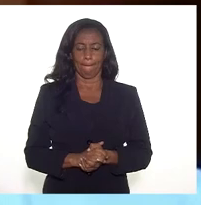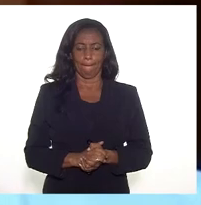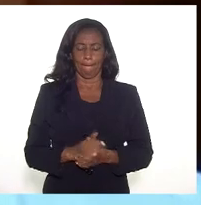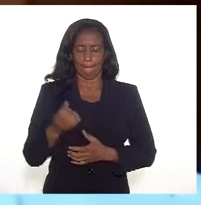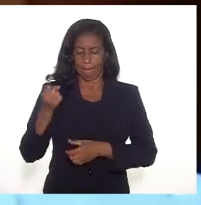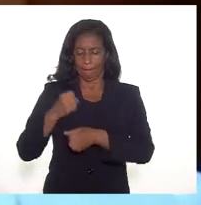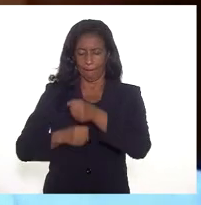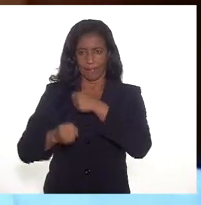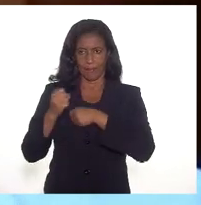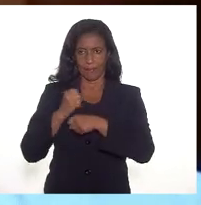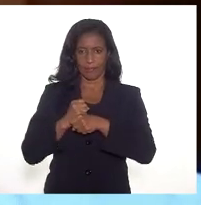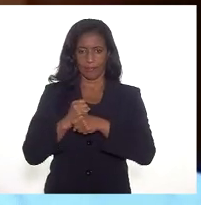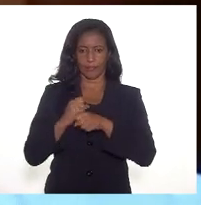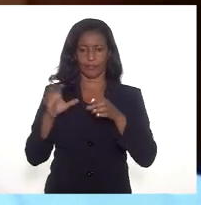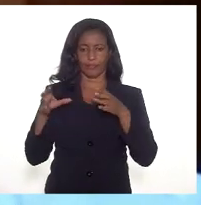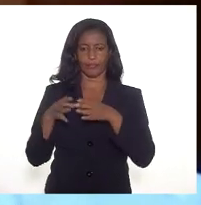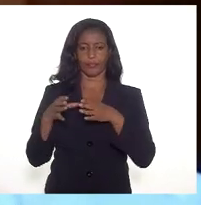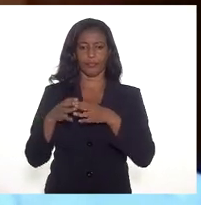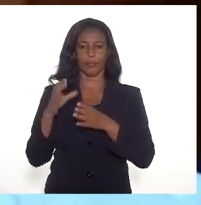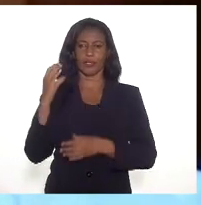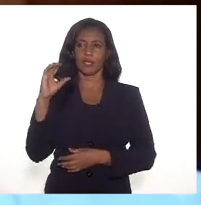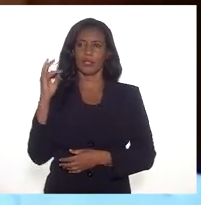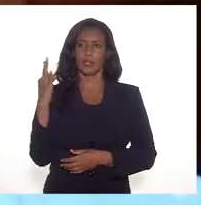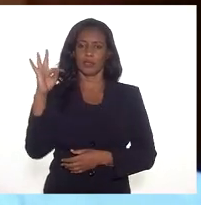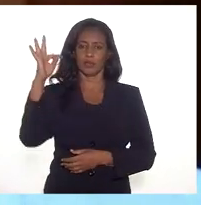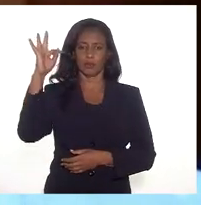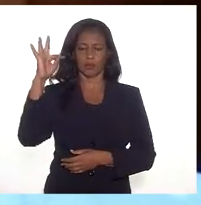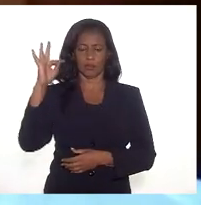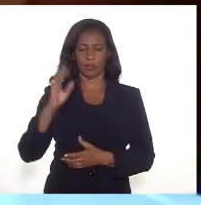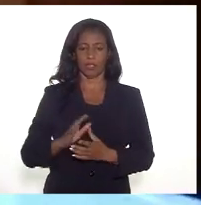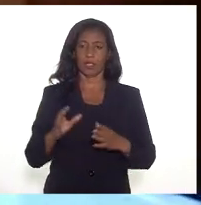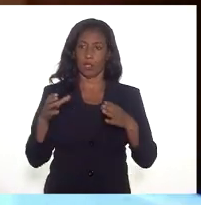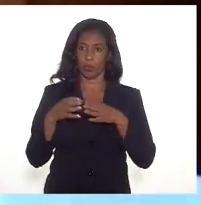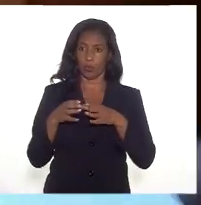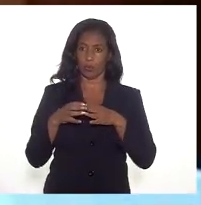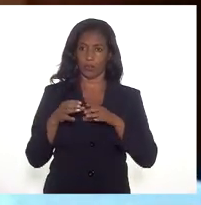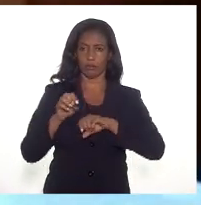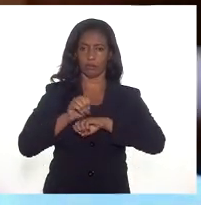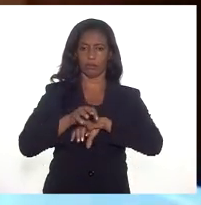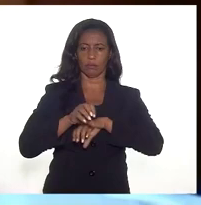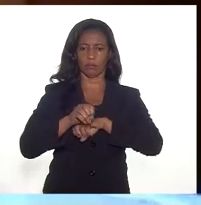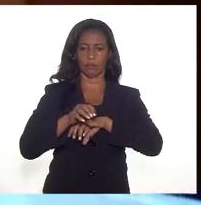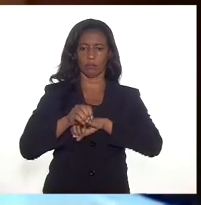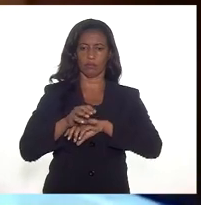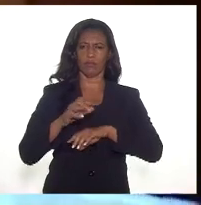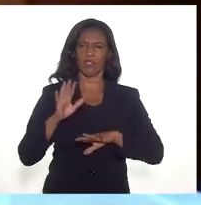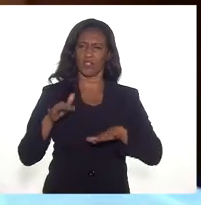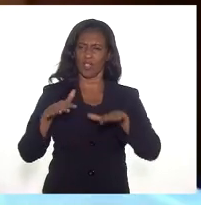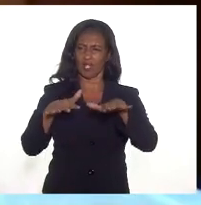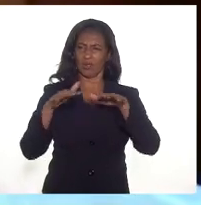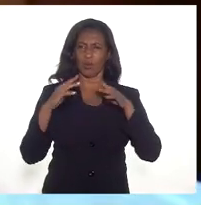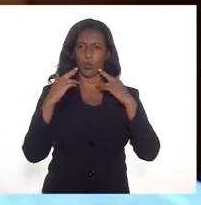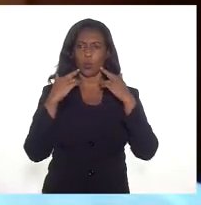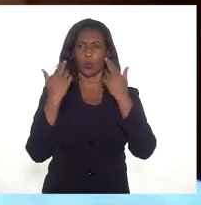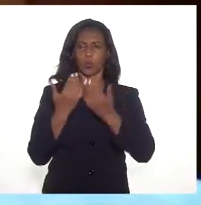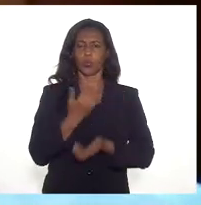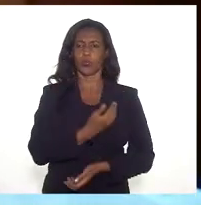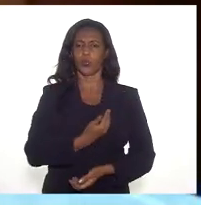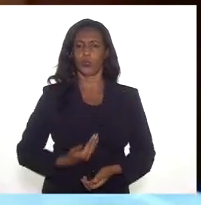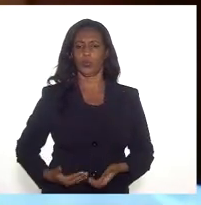ano passado, a Comissão de Ciência e Tecnologia e a Comissão de Educação, na sua série de audiências públicas